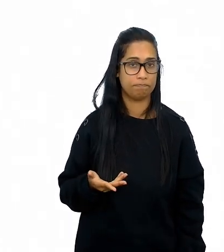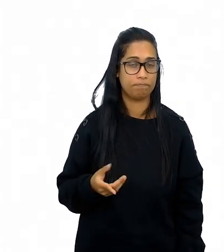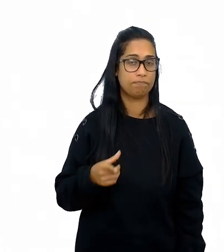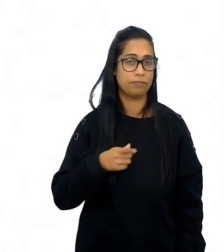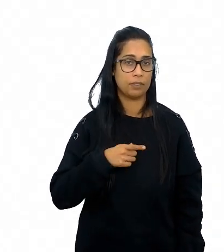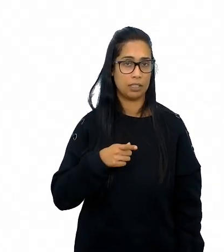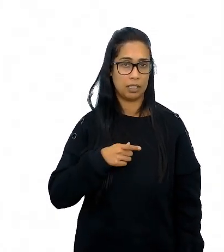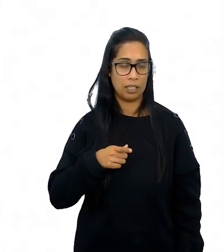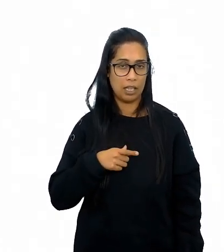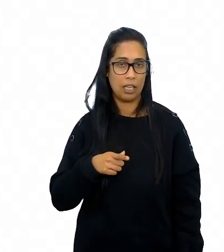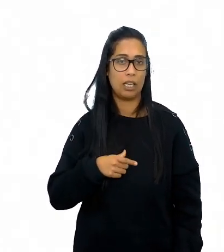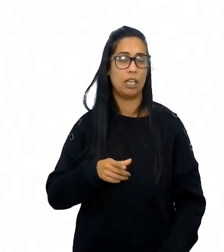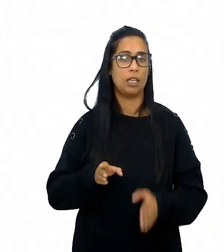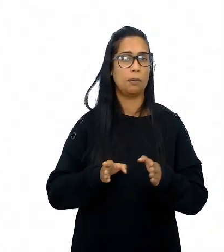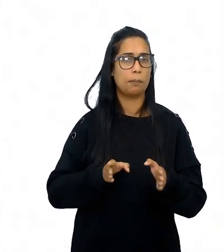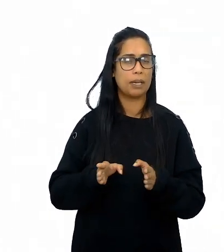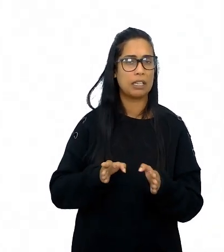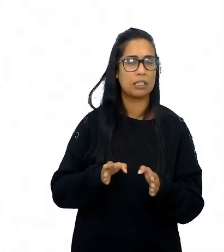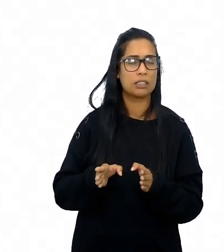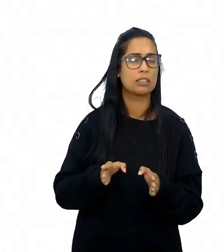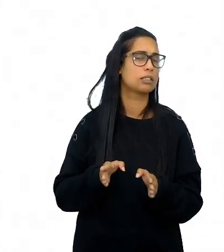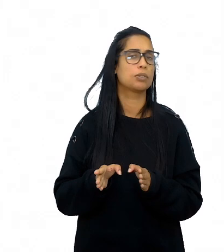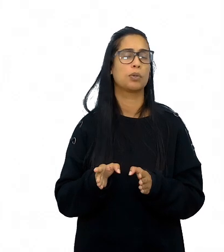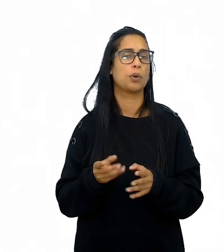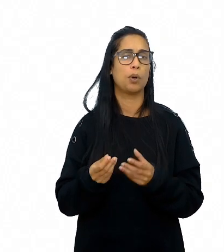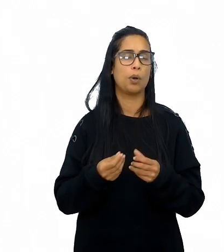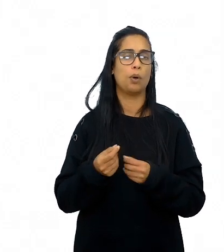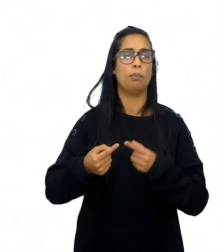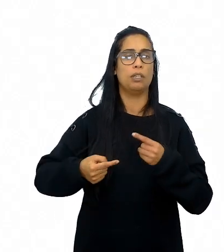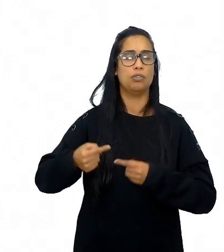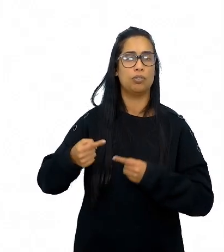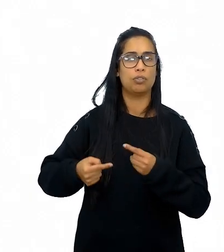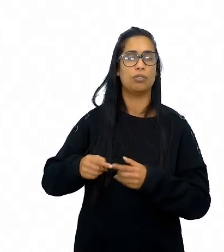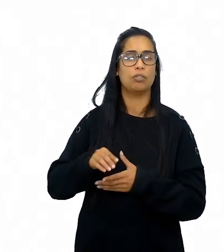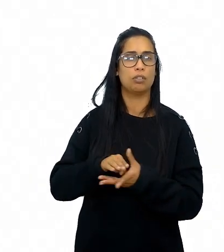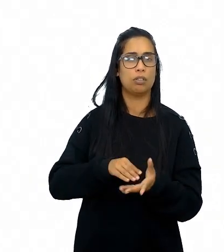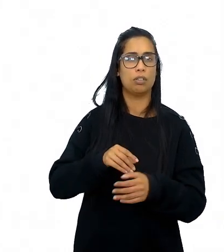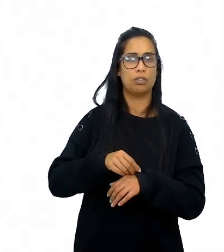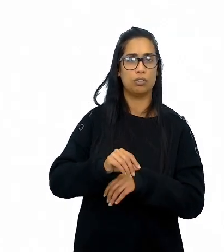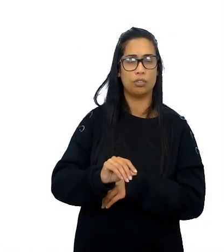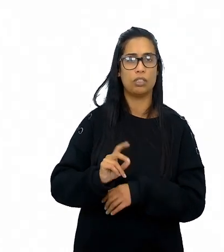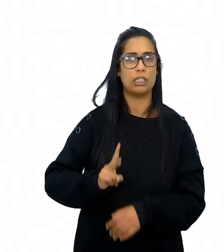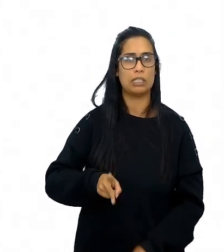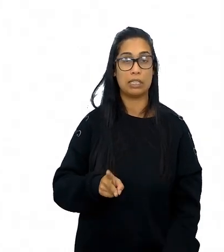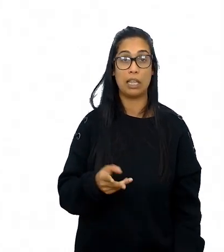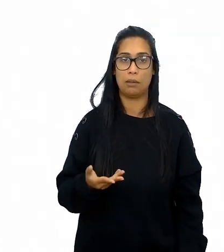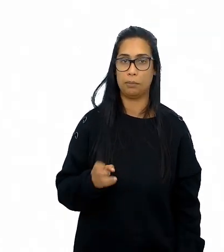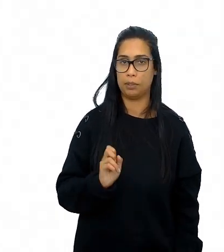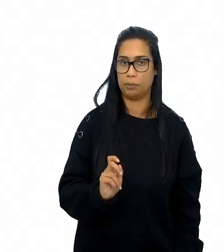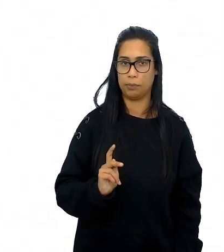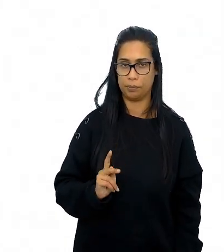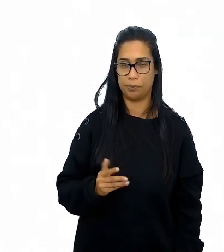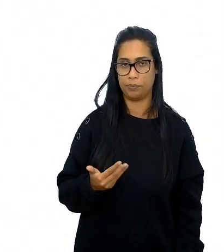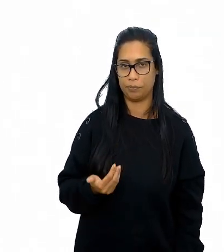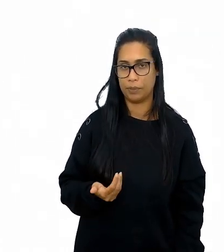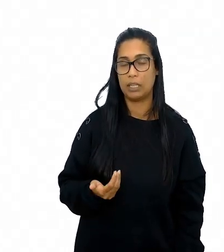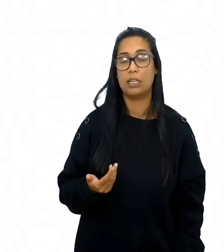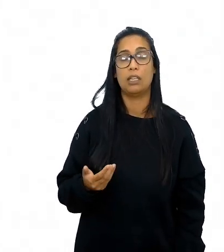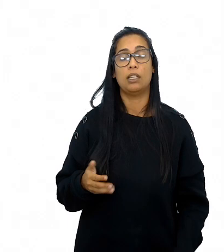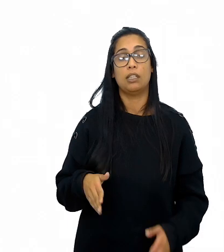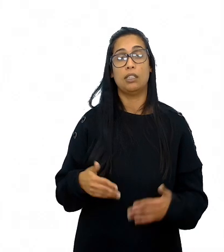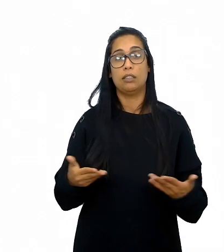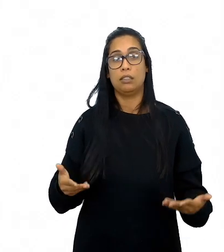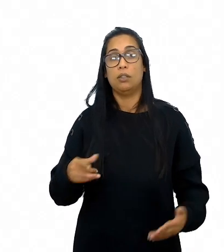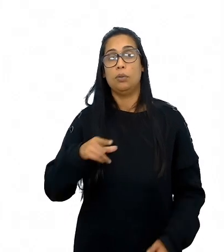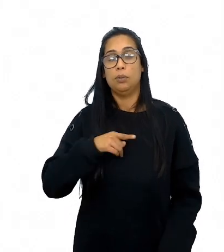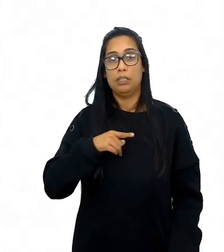de todas as discussões que estão ali relacionadas ao assunto, né, em questão. Portanto, exige